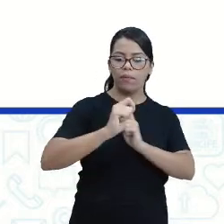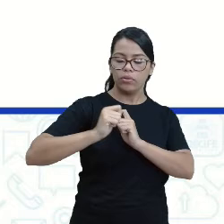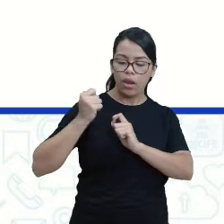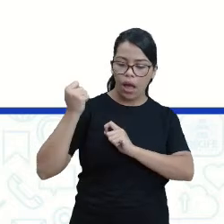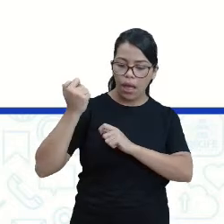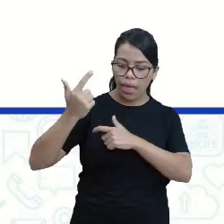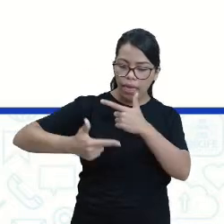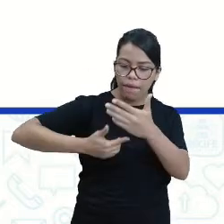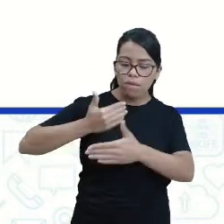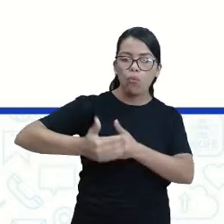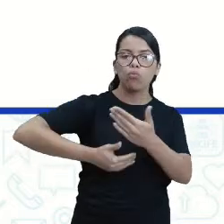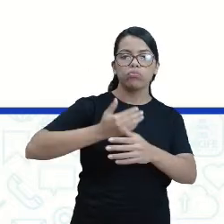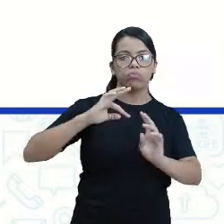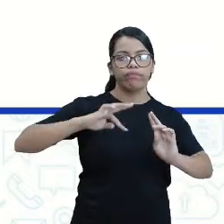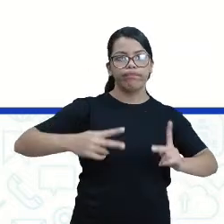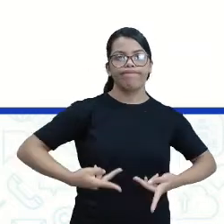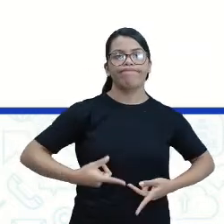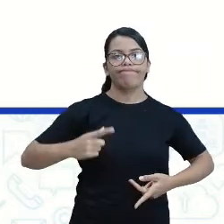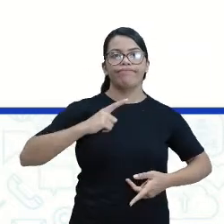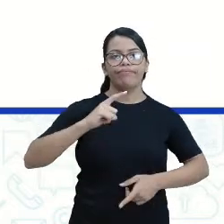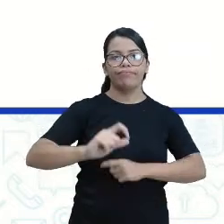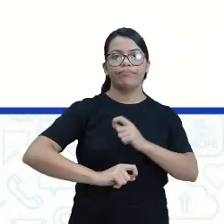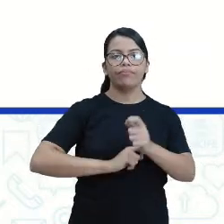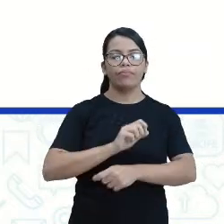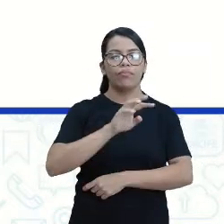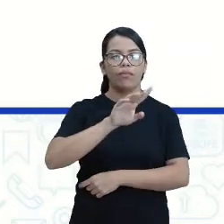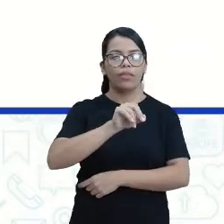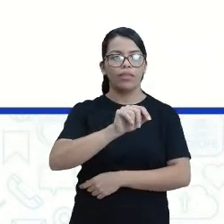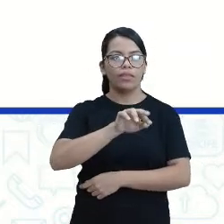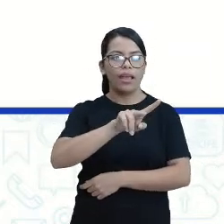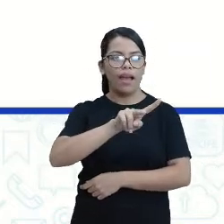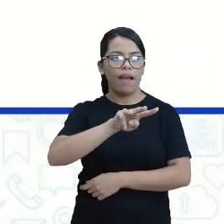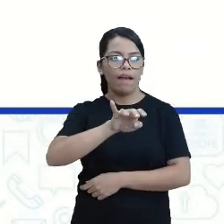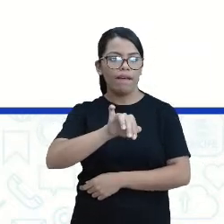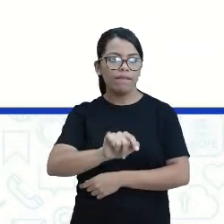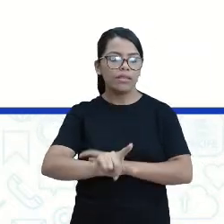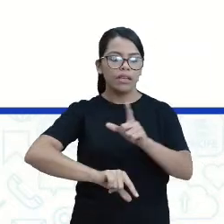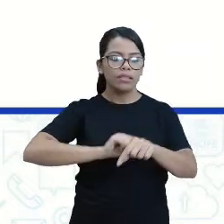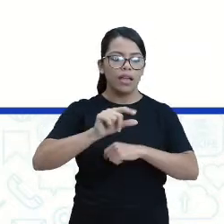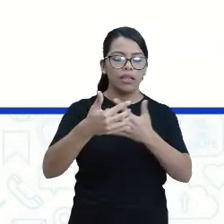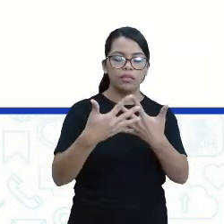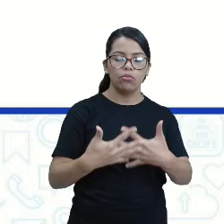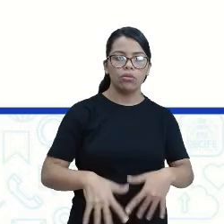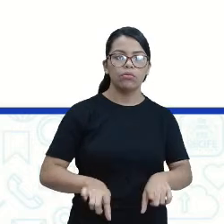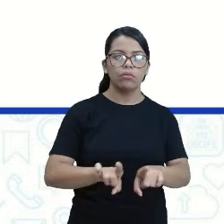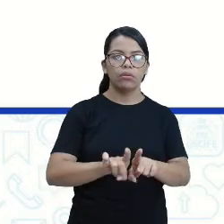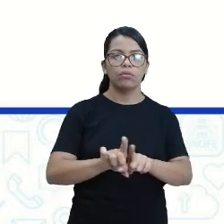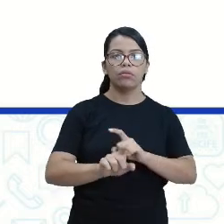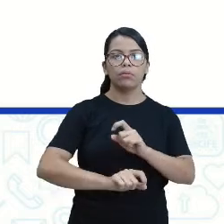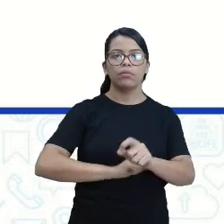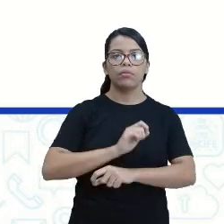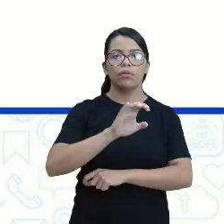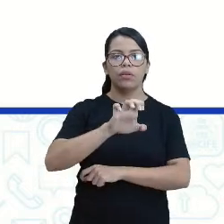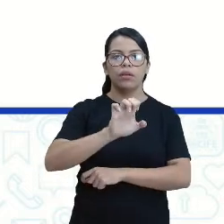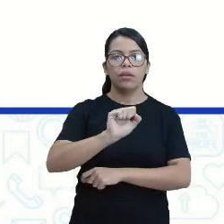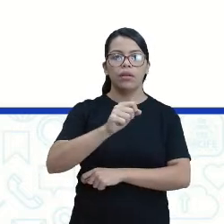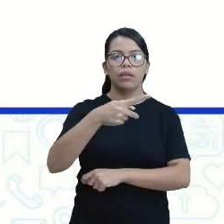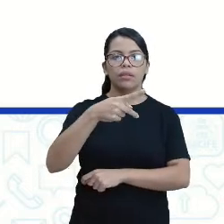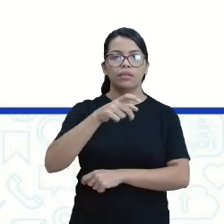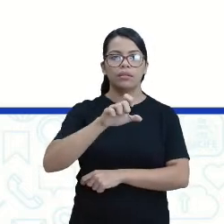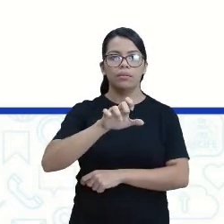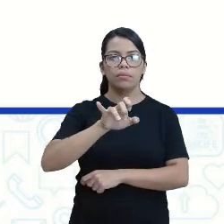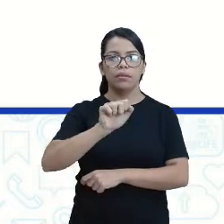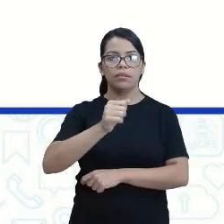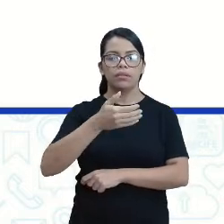aí nesses assuntos. Wallace e Darwin, o surgimento da teoria da seleção natural e a especiação, o conceito